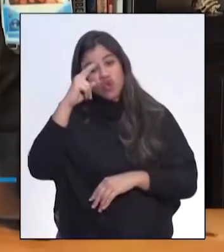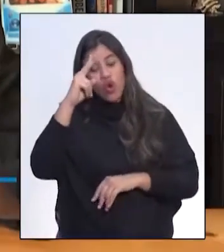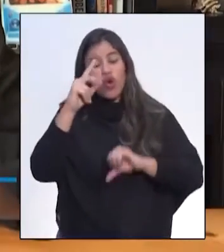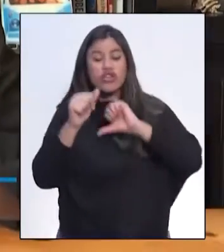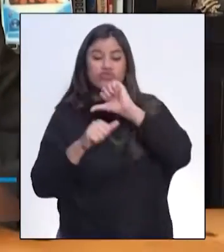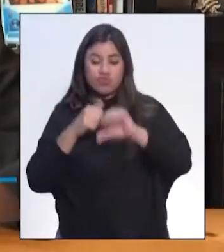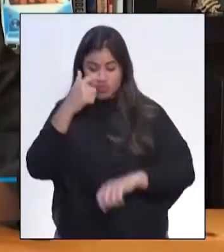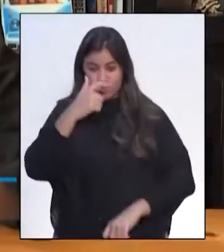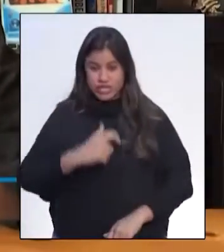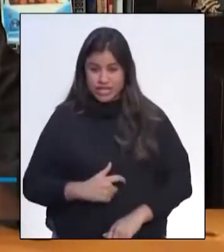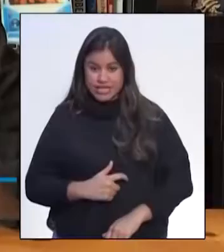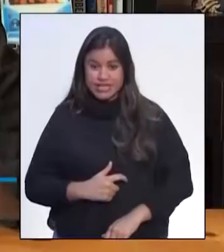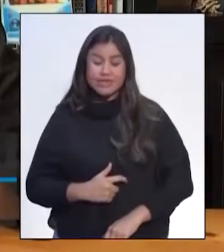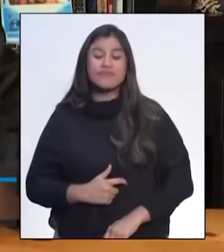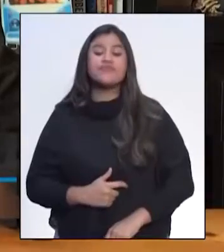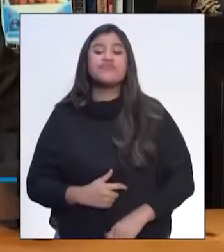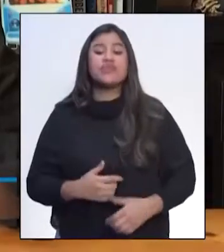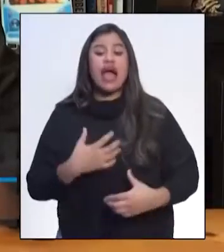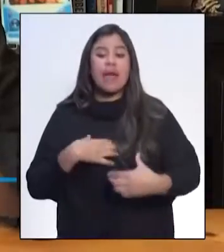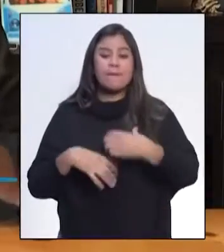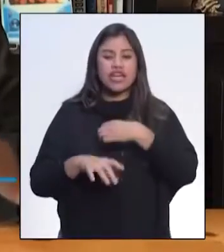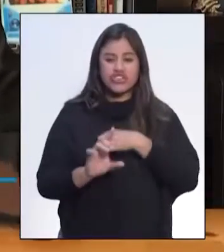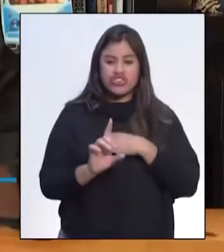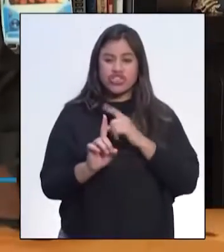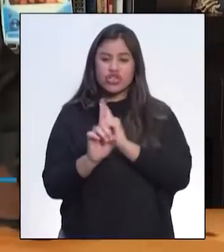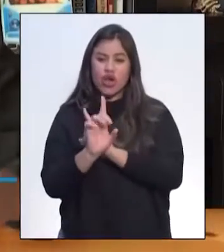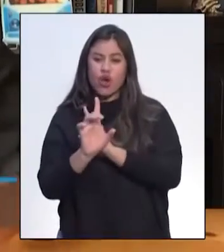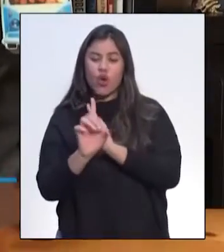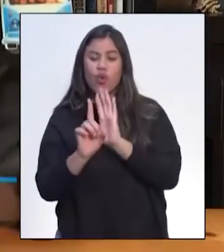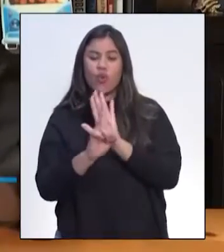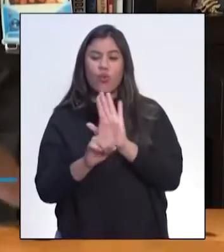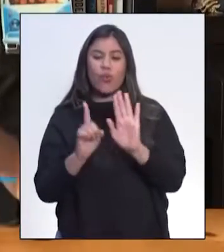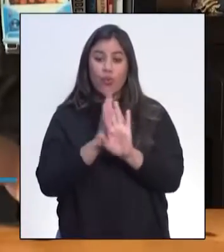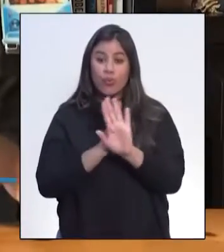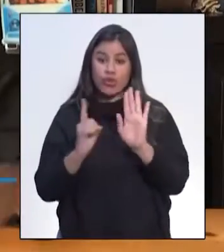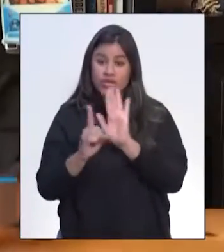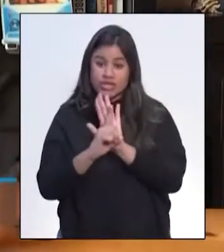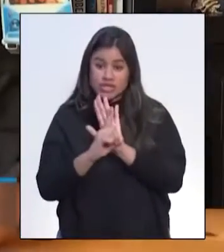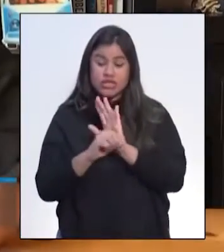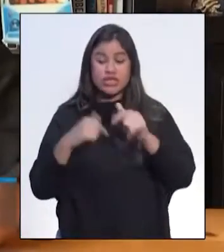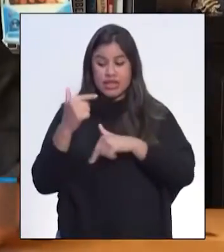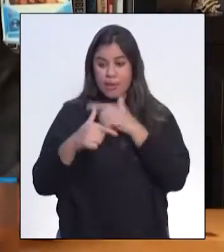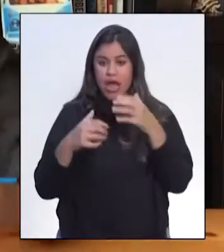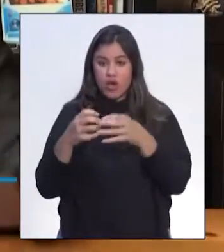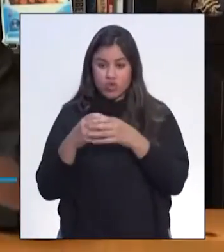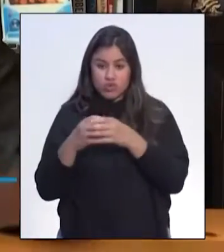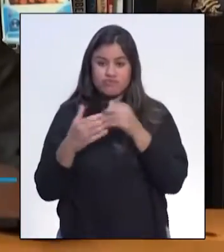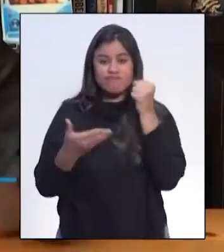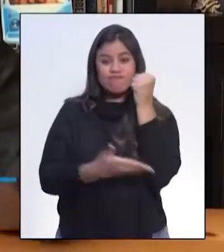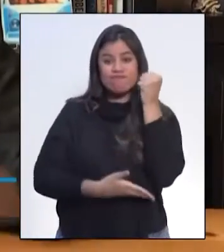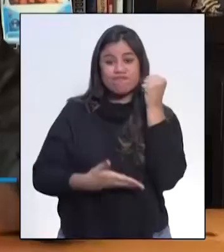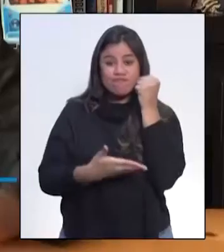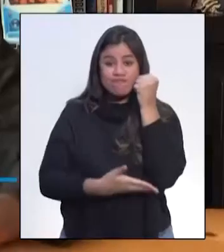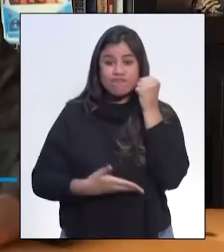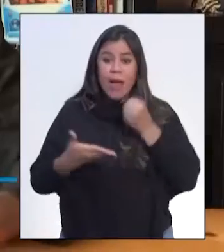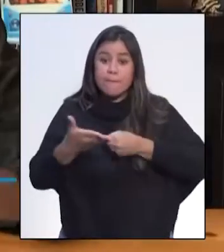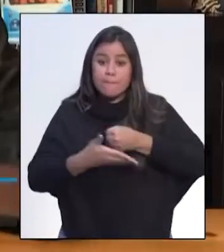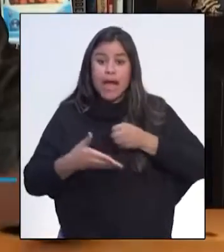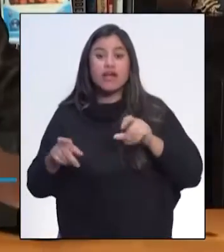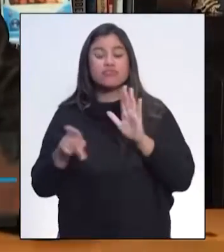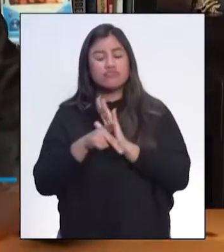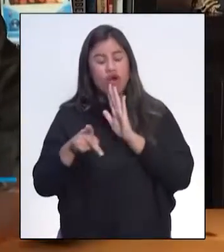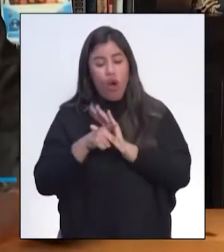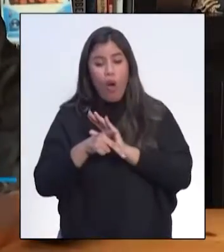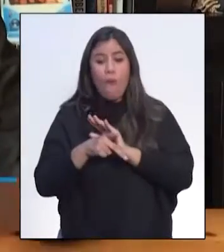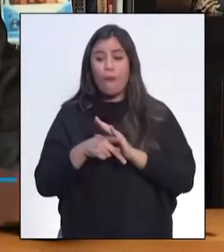o protagonismo, a empatia, a criatividade e o trabalho em equipe são os pilares centrais desse projeto, que busca envolver